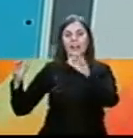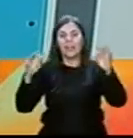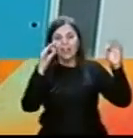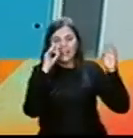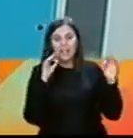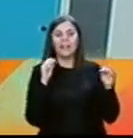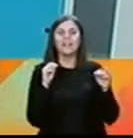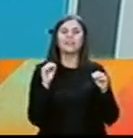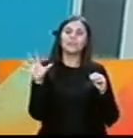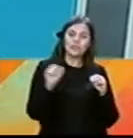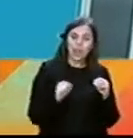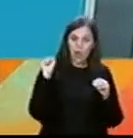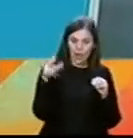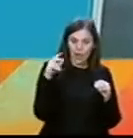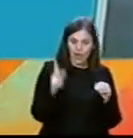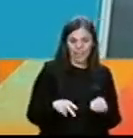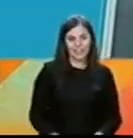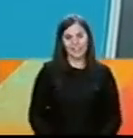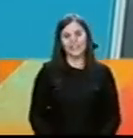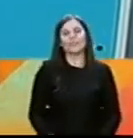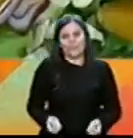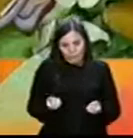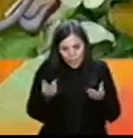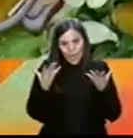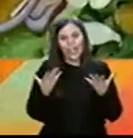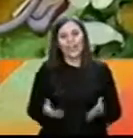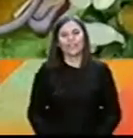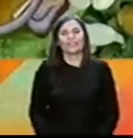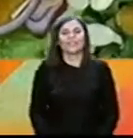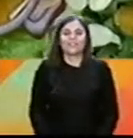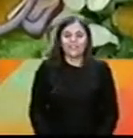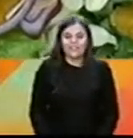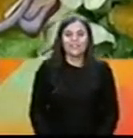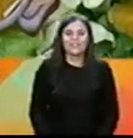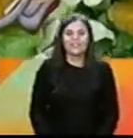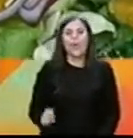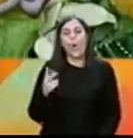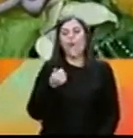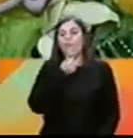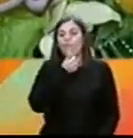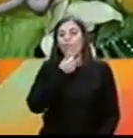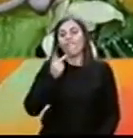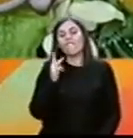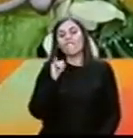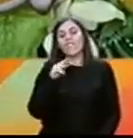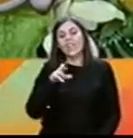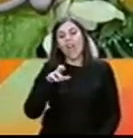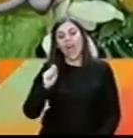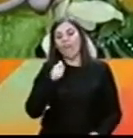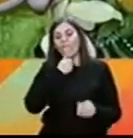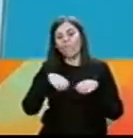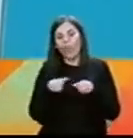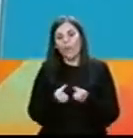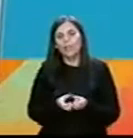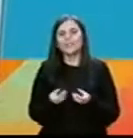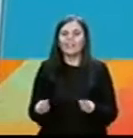por vinagre. Pode ser? Um vinagre Ora, de vinho tinto. Ou vinagre de tomate, que também se encontra facilmente Anda, à venda. Sónia, traz-me, por